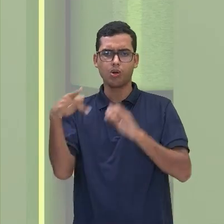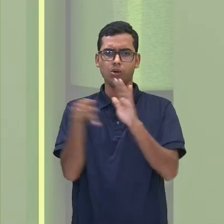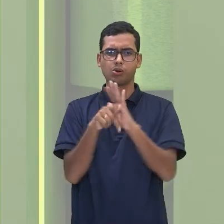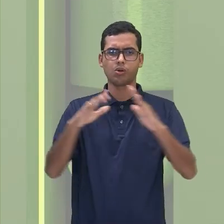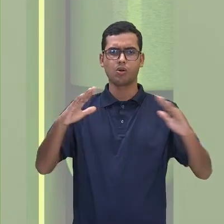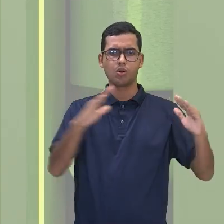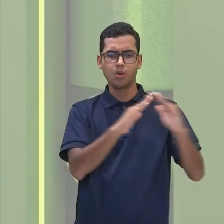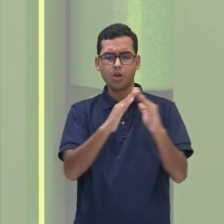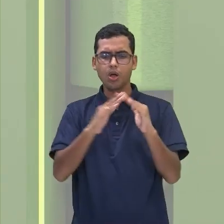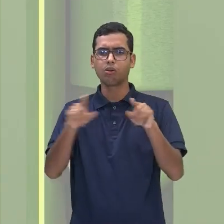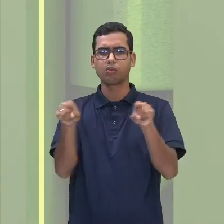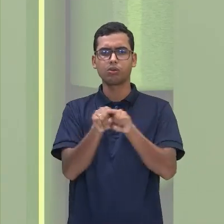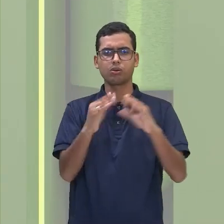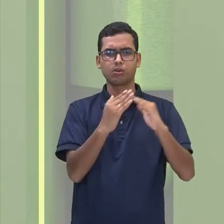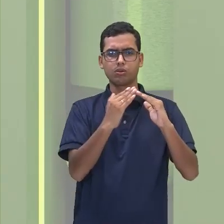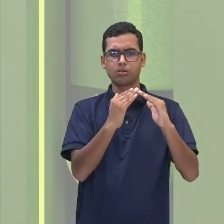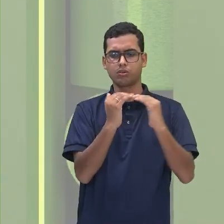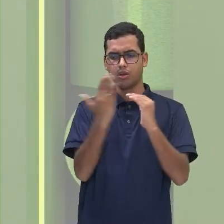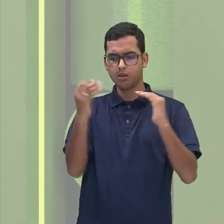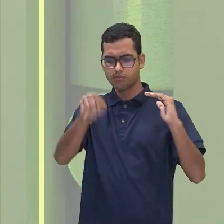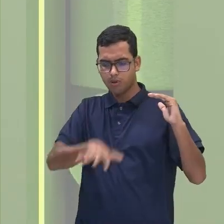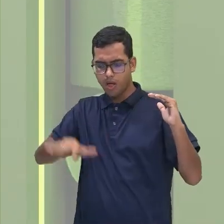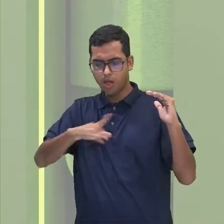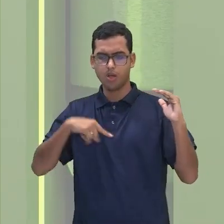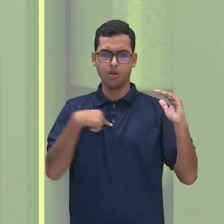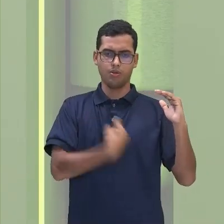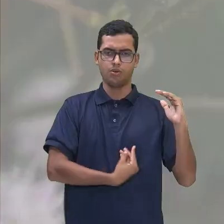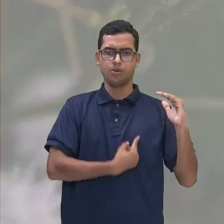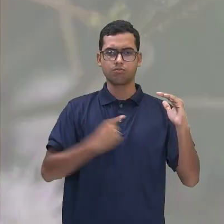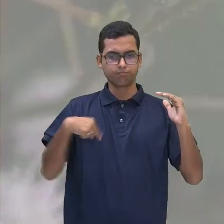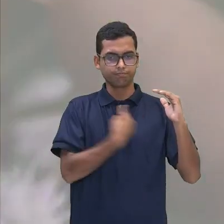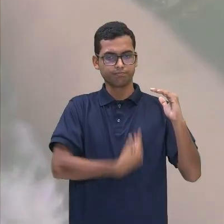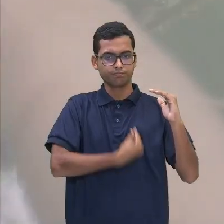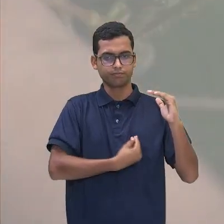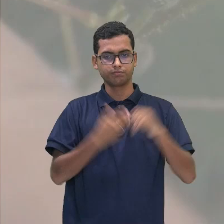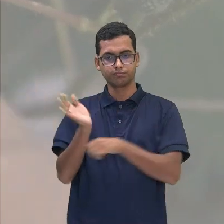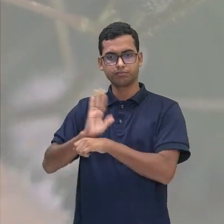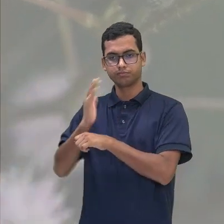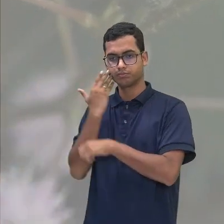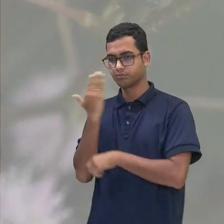nós passamos aí no local onde nós vivemos. Veja aí no vídeo.